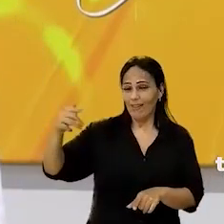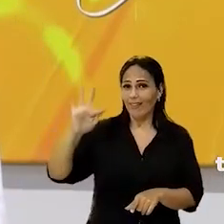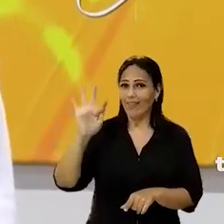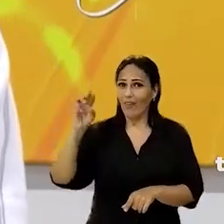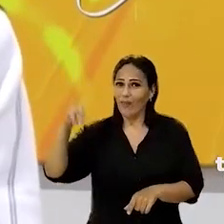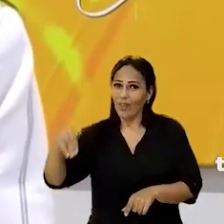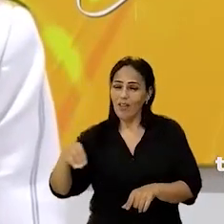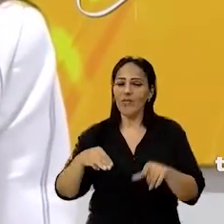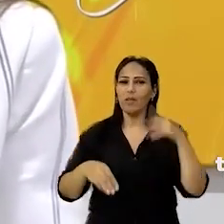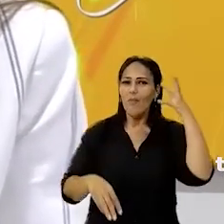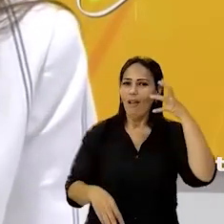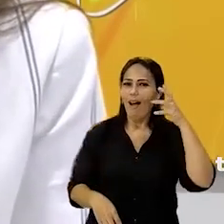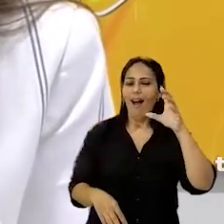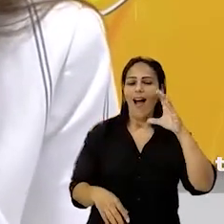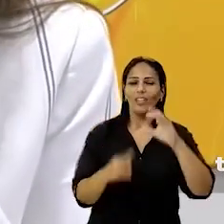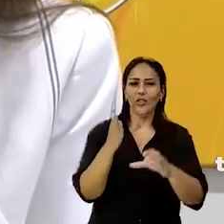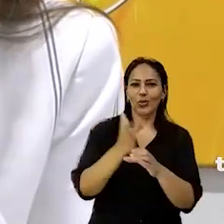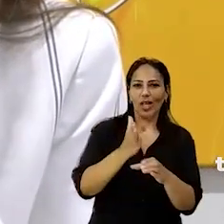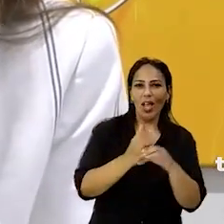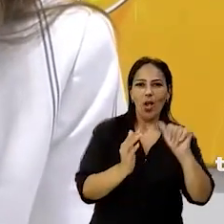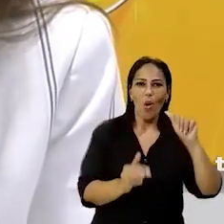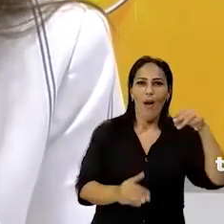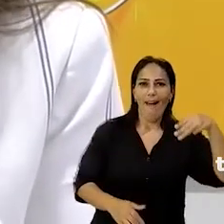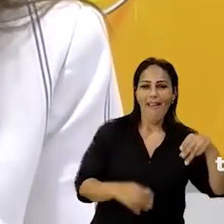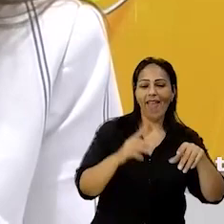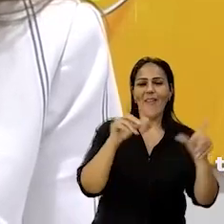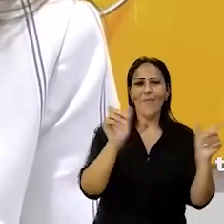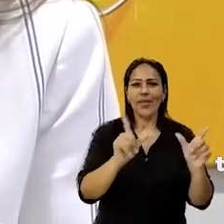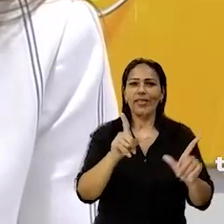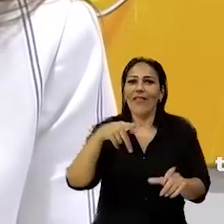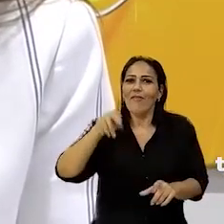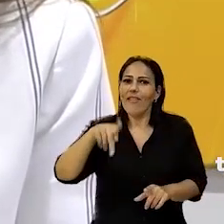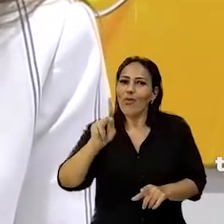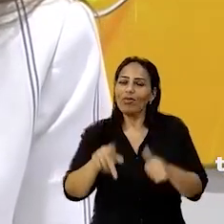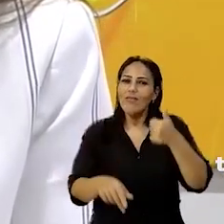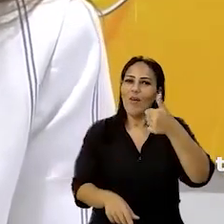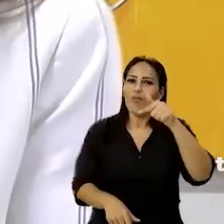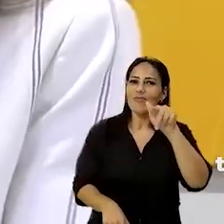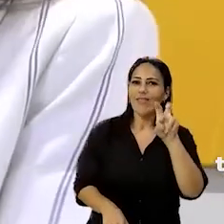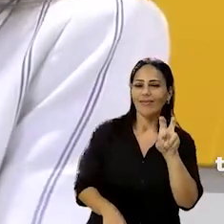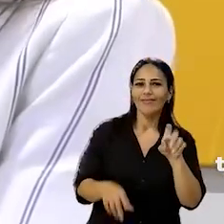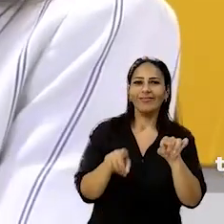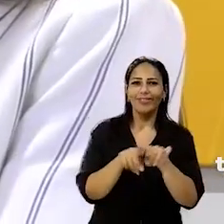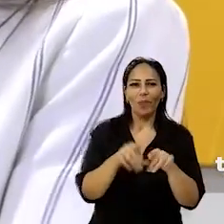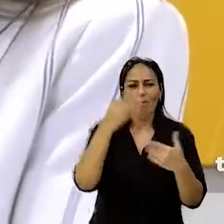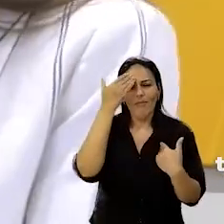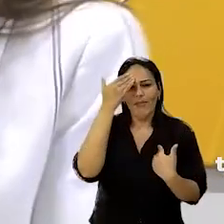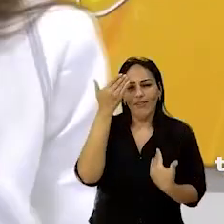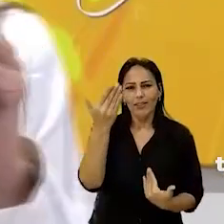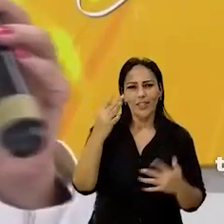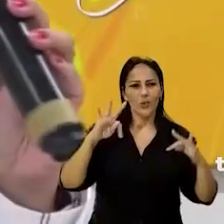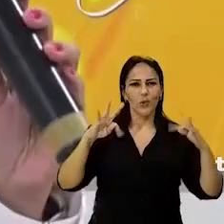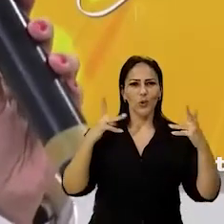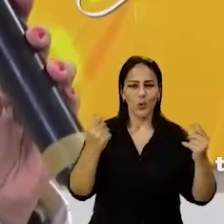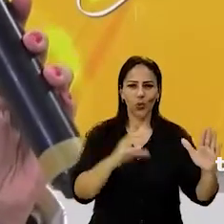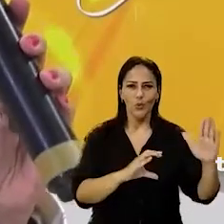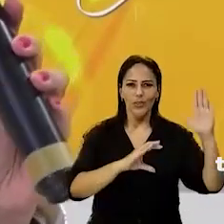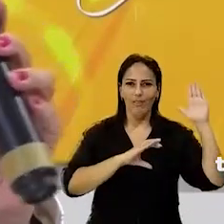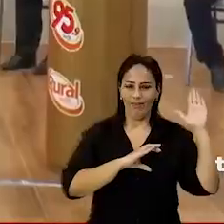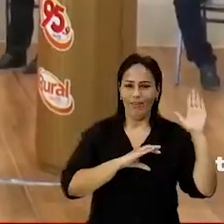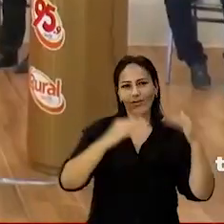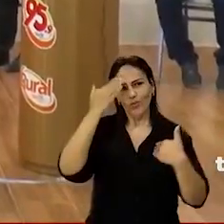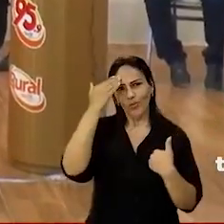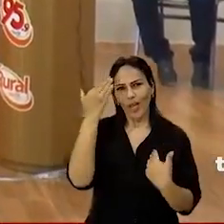FM, Rádio Caicó AM, TV Curtição, no canal 175 da Brisanet. Eu agradeço a todos os candidatos,